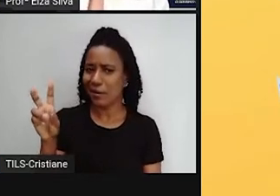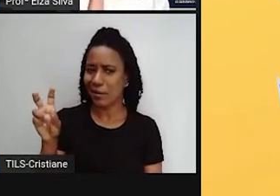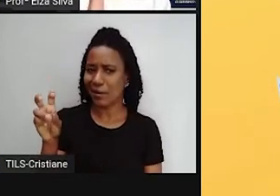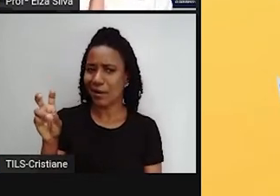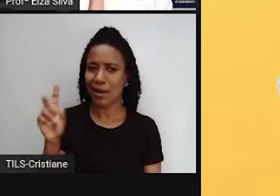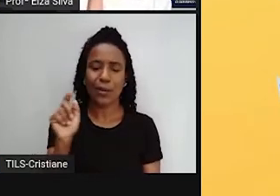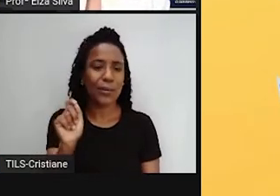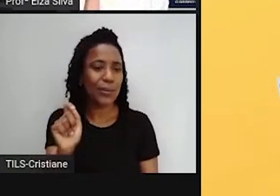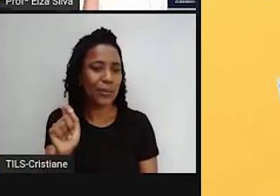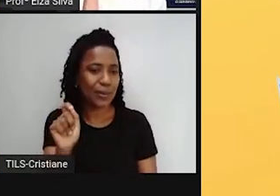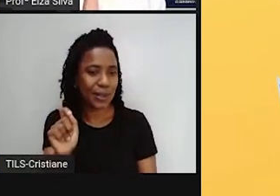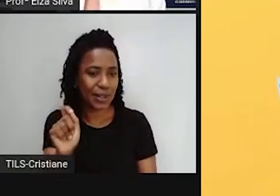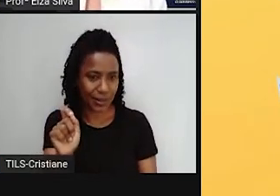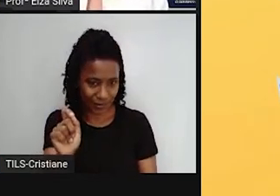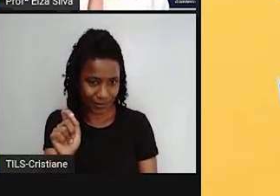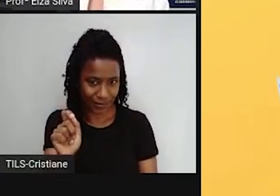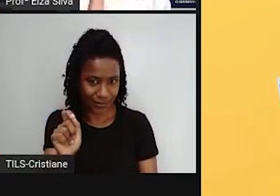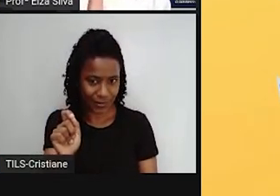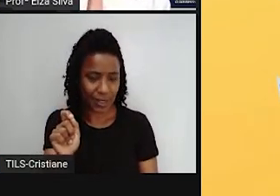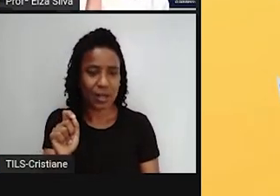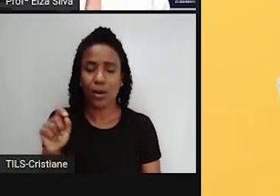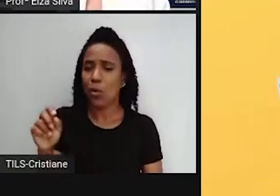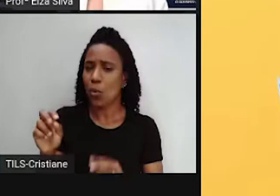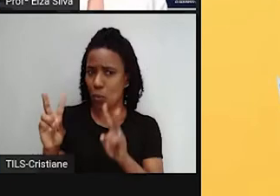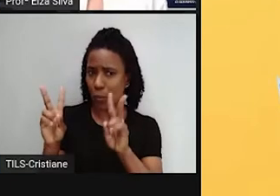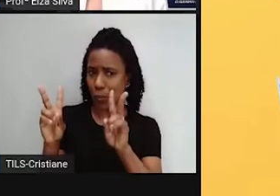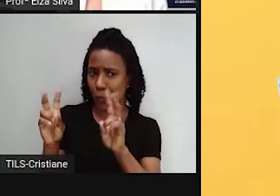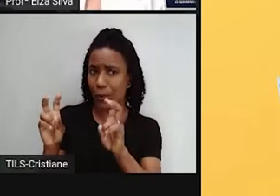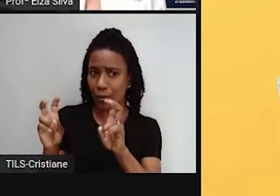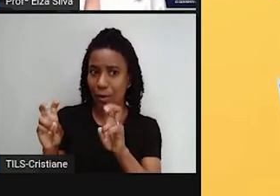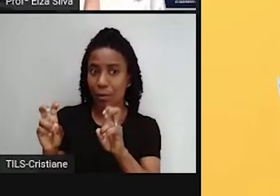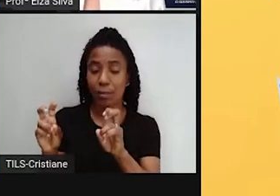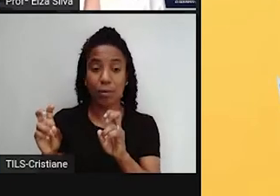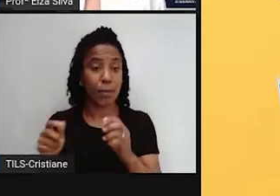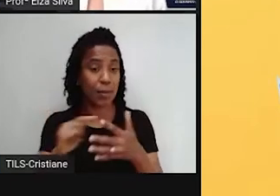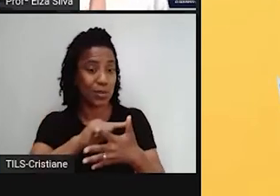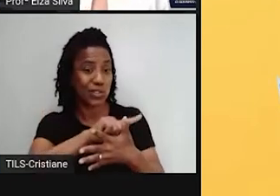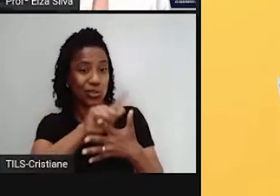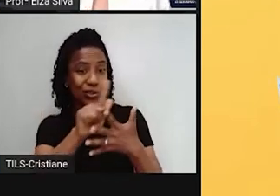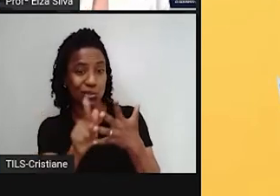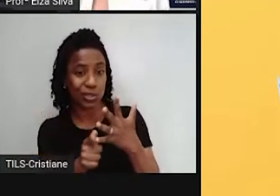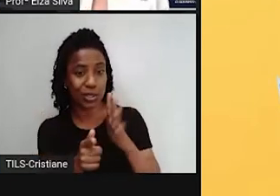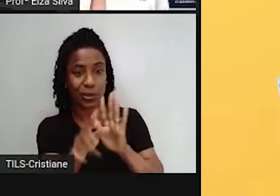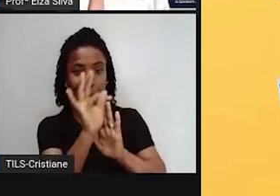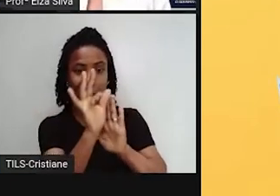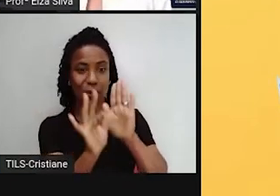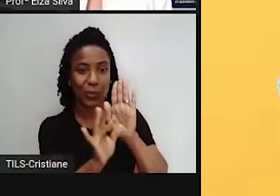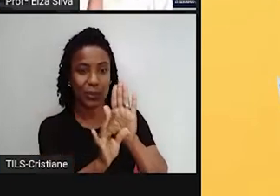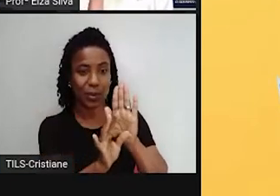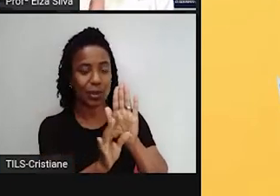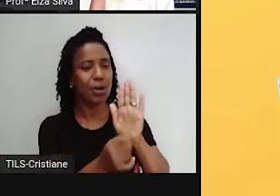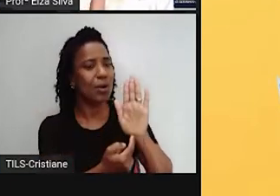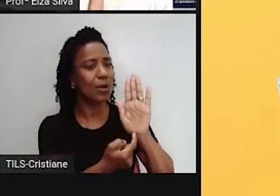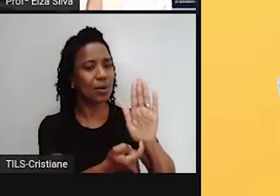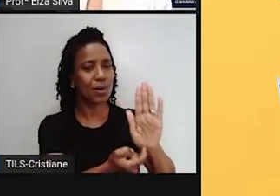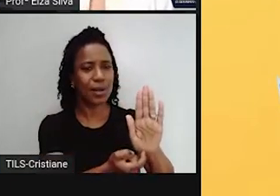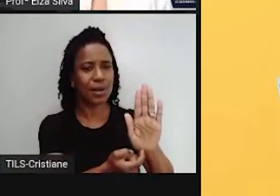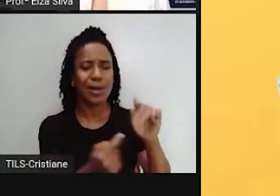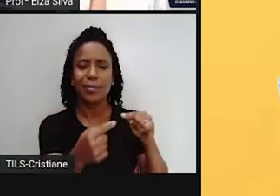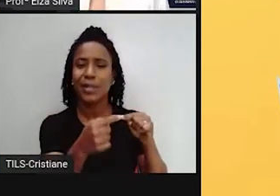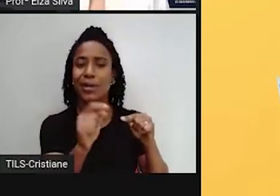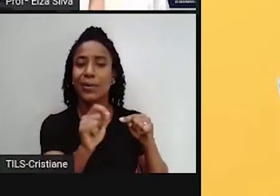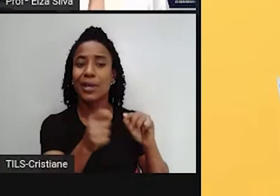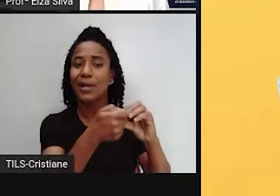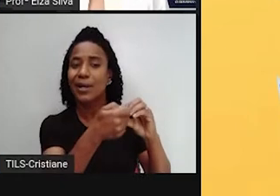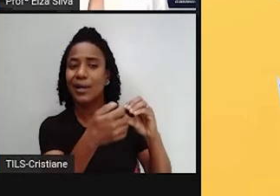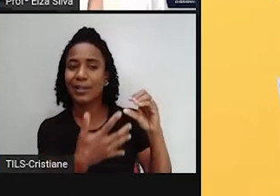no que diz respeito ao provérbio como gênero textual? Vocês conhecem, sabem o que caracteriza os provérbios, as